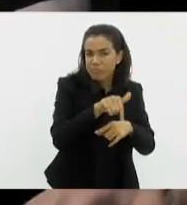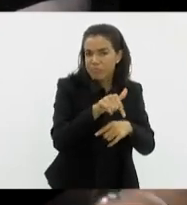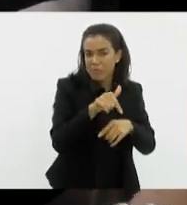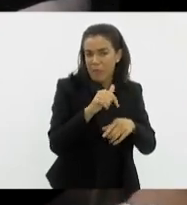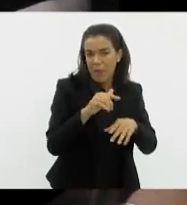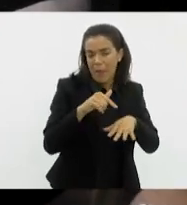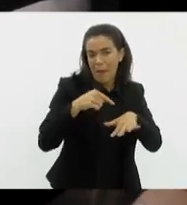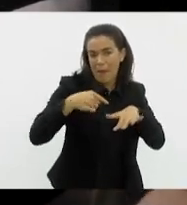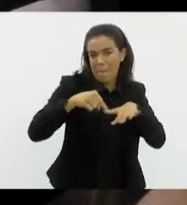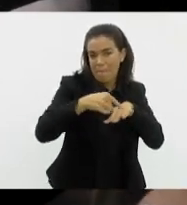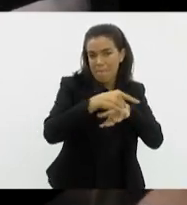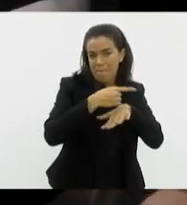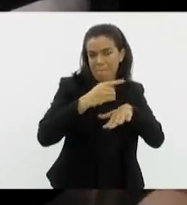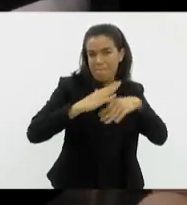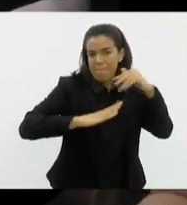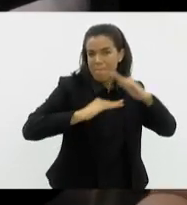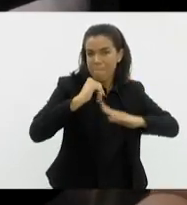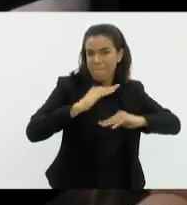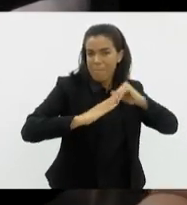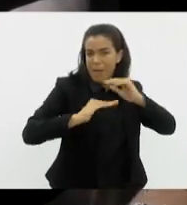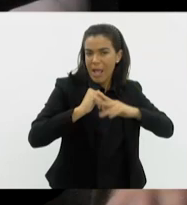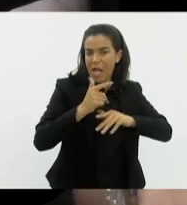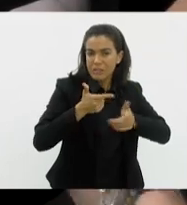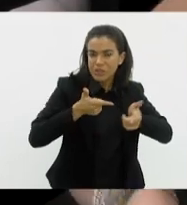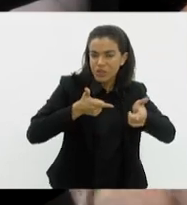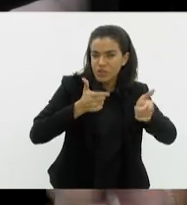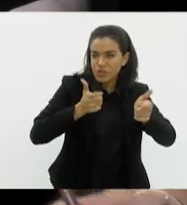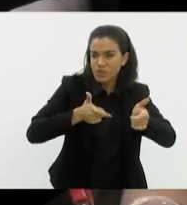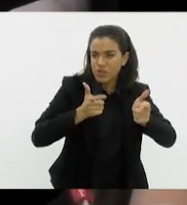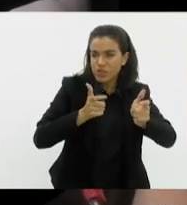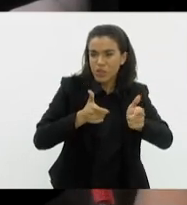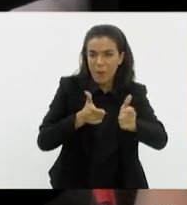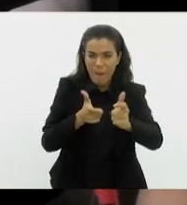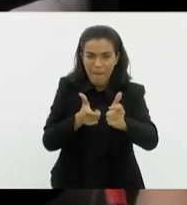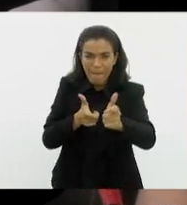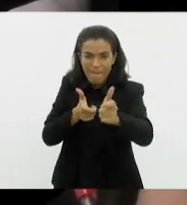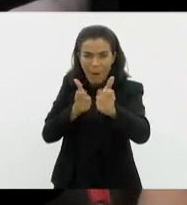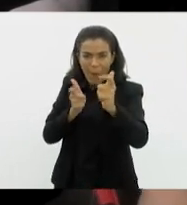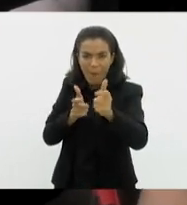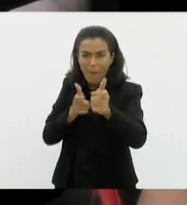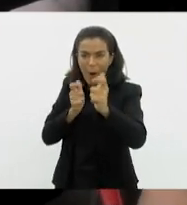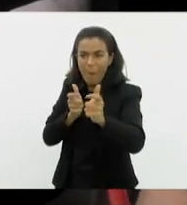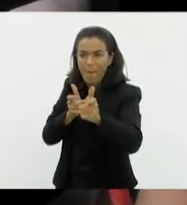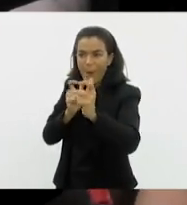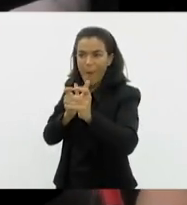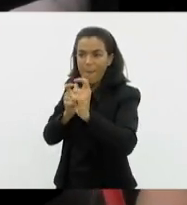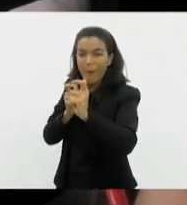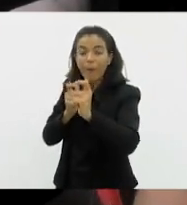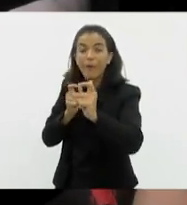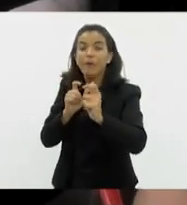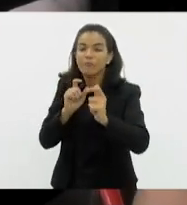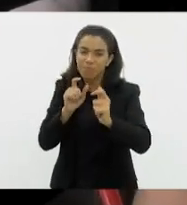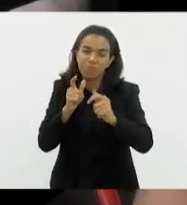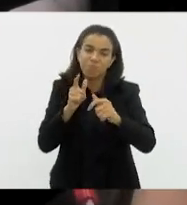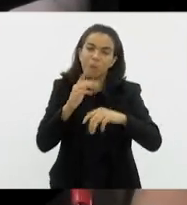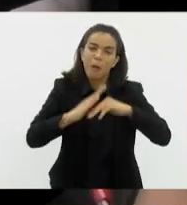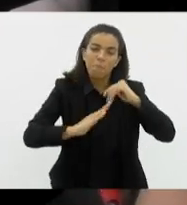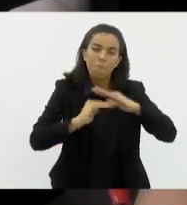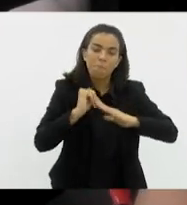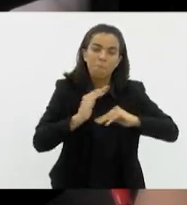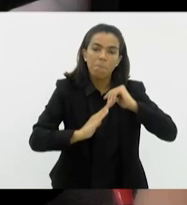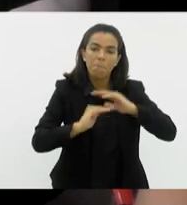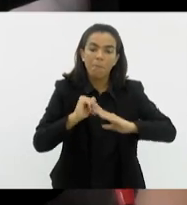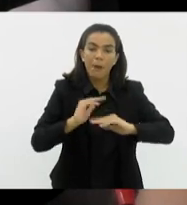prática, né, para tiro, para treinamento, para preparação. Então, eu